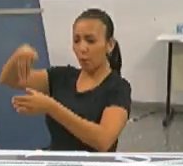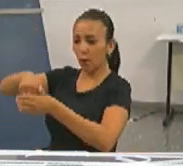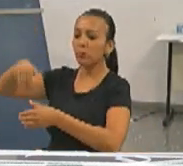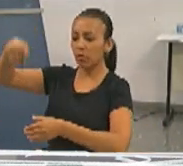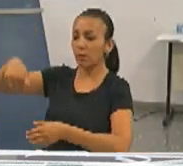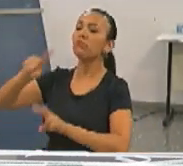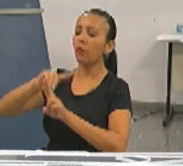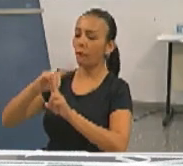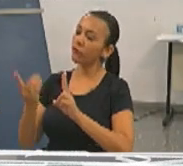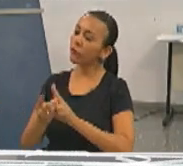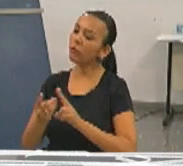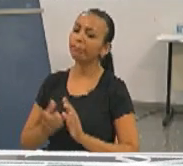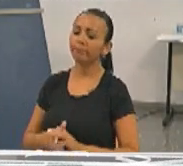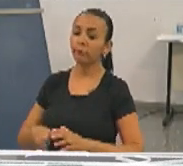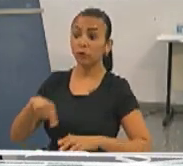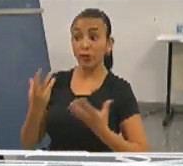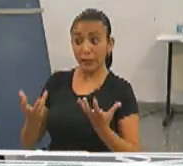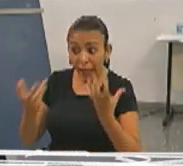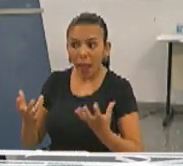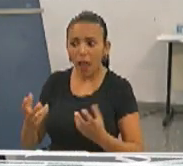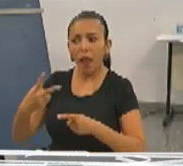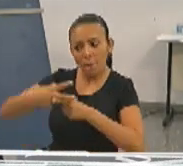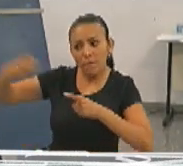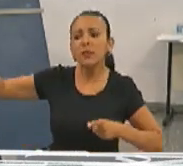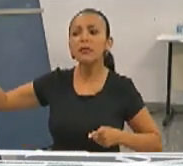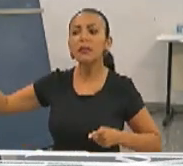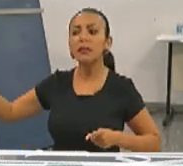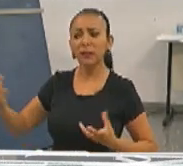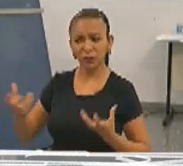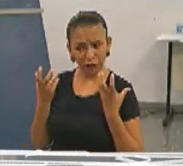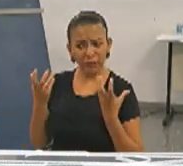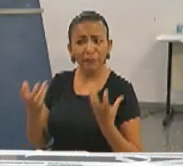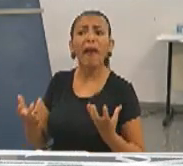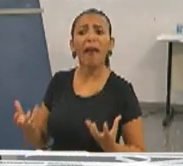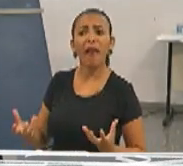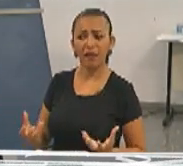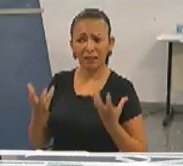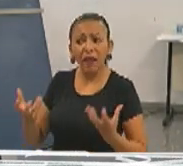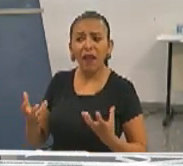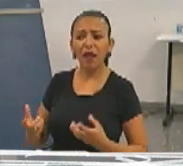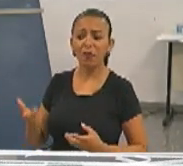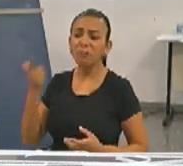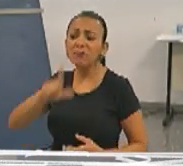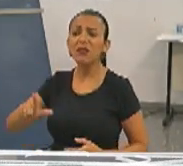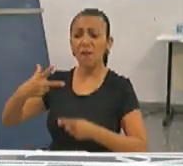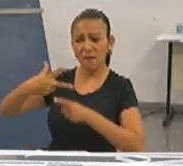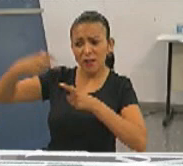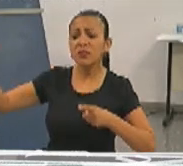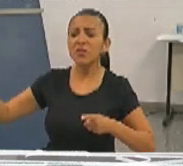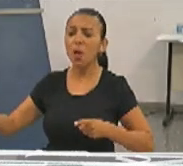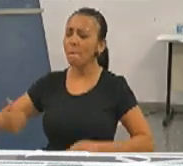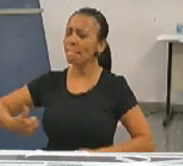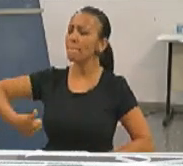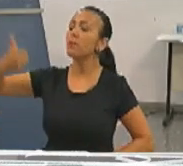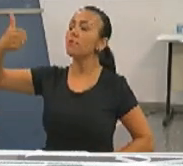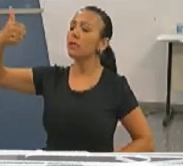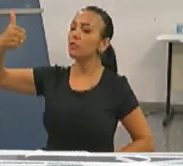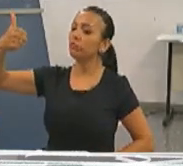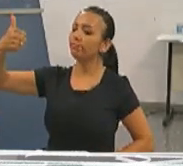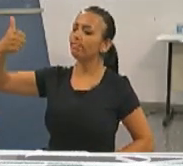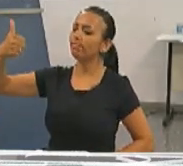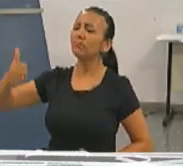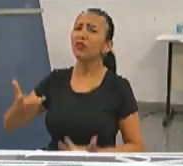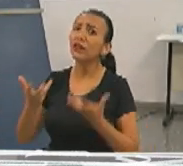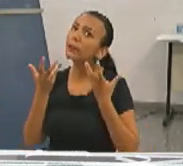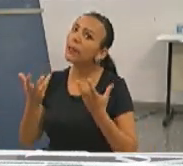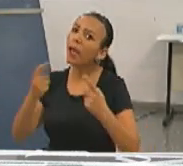né? Nós queremos ganhar, né? Esse é o propósito da Chapa 2, ganhar, chegar em primeiro lugar. Esse é o